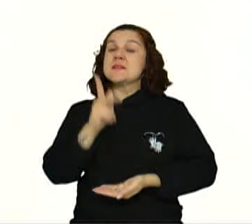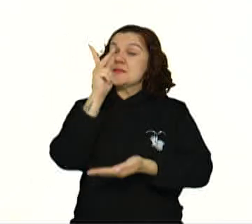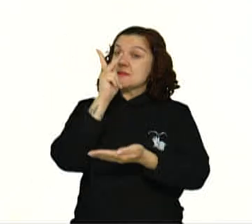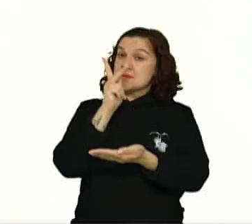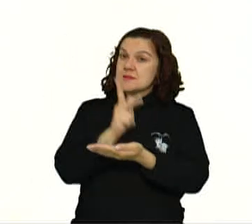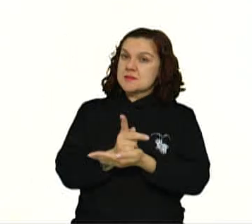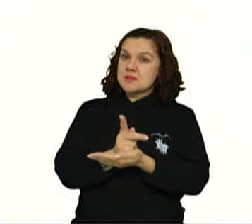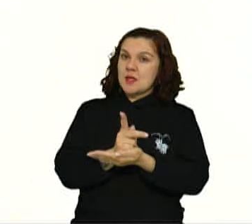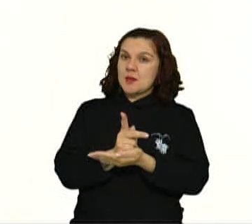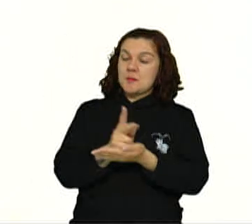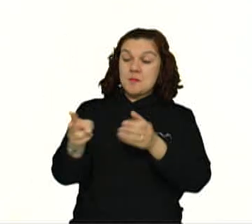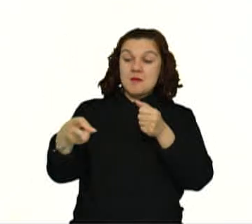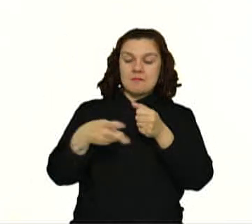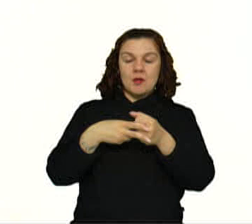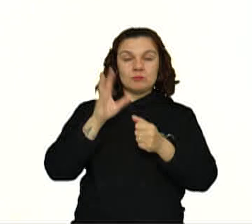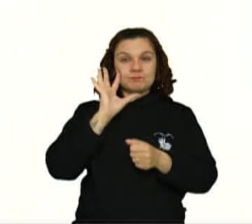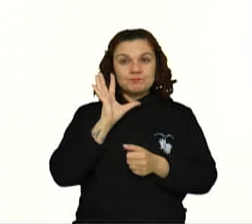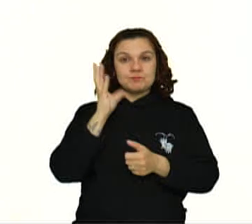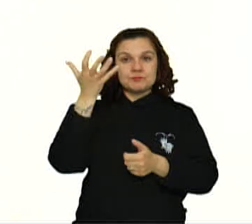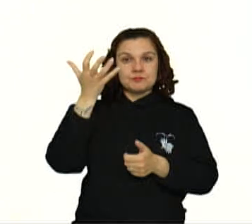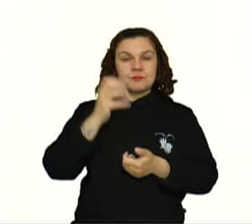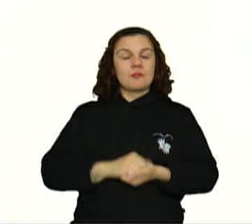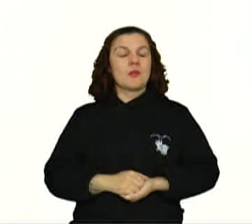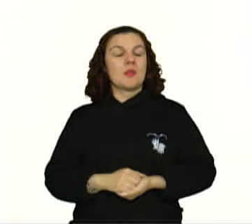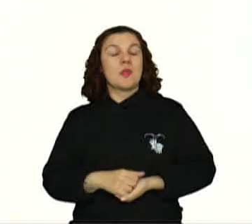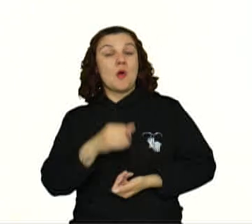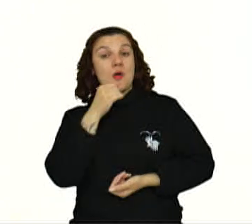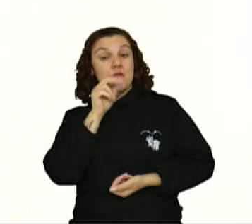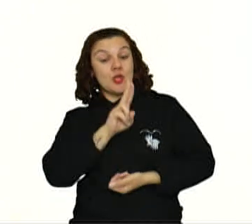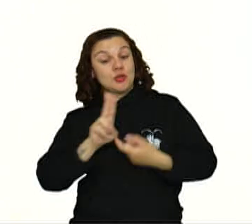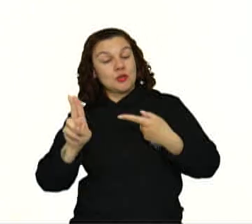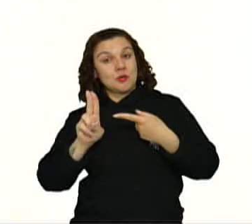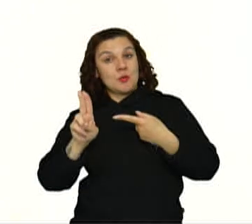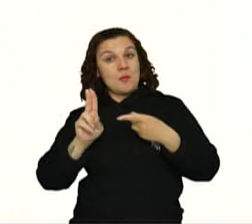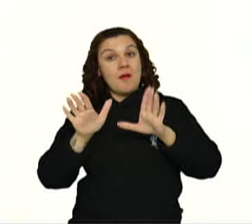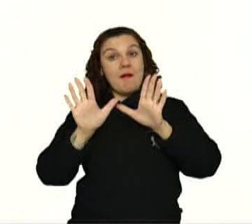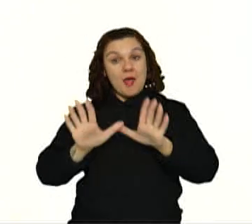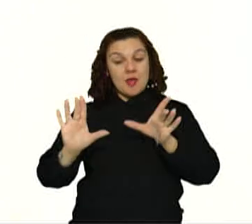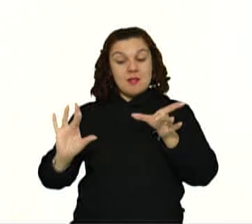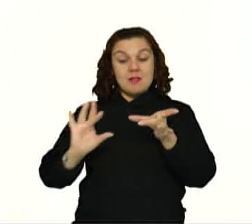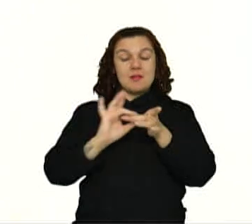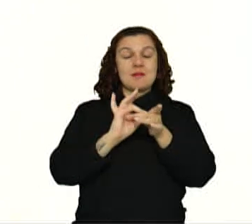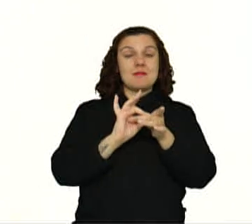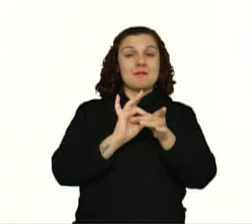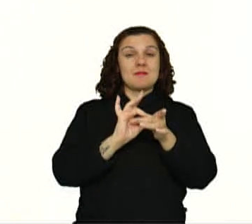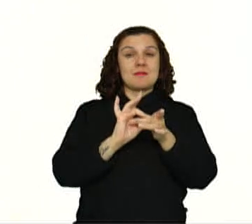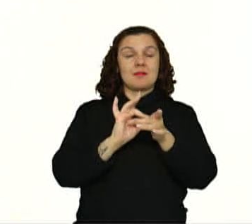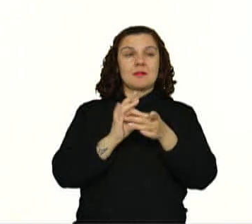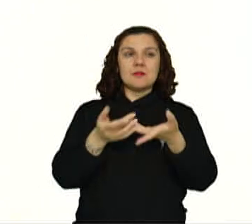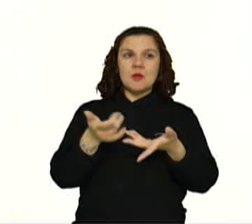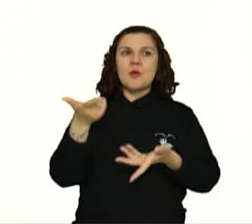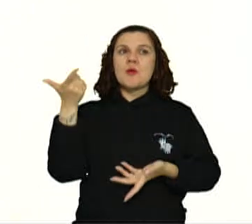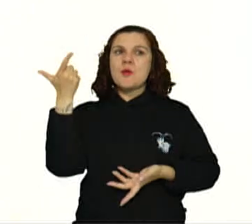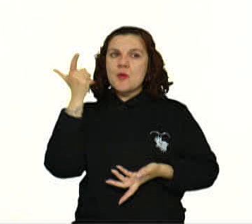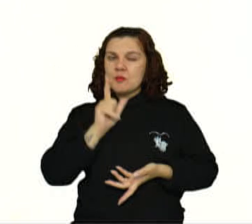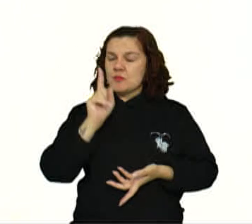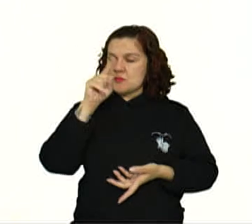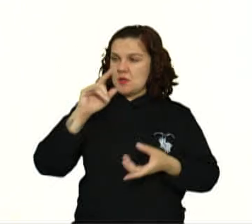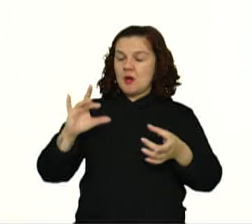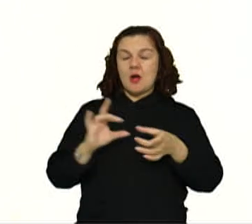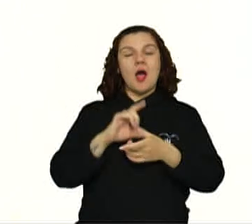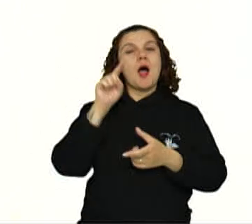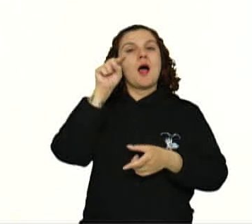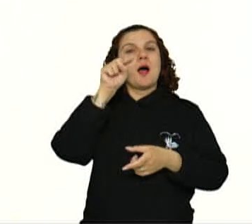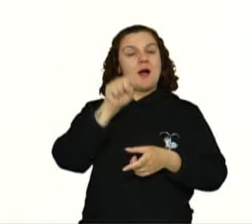verbo de ação. Lá no nominal, nós tínhamos verbo de ligação. Então, eu consigo detectar,